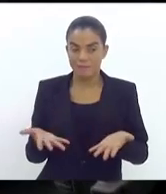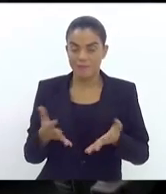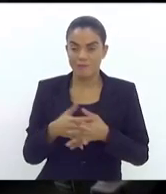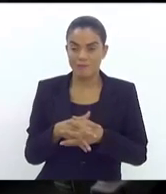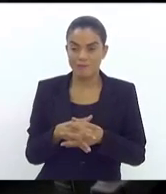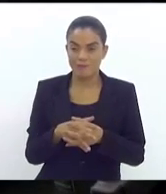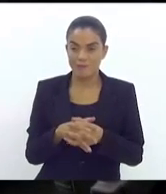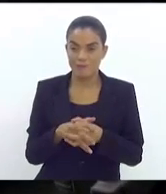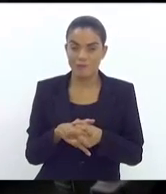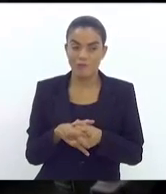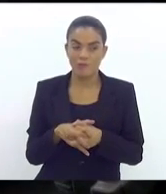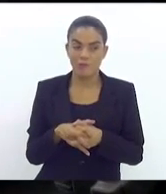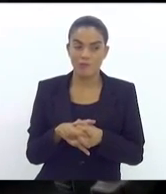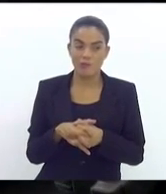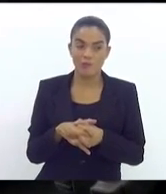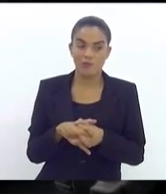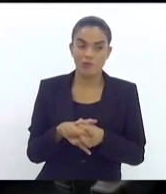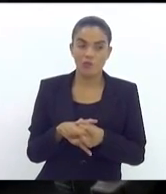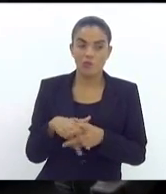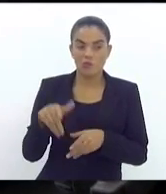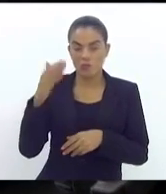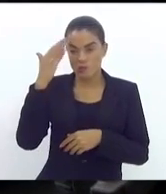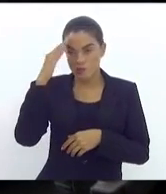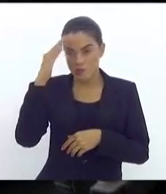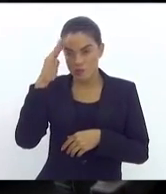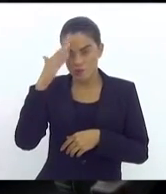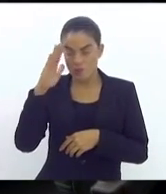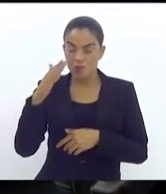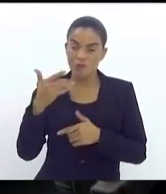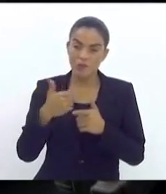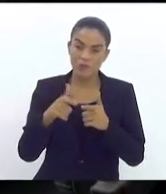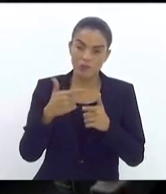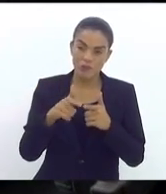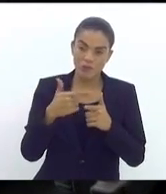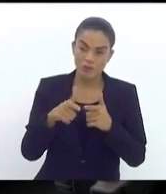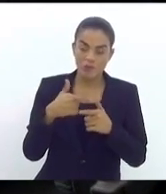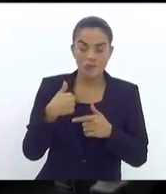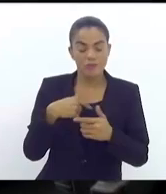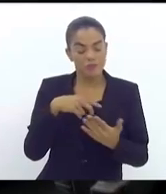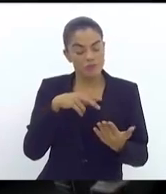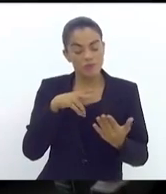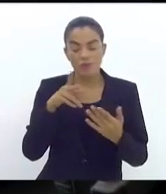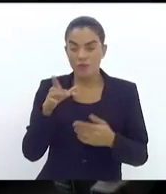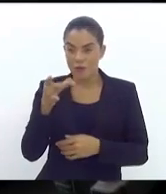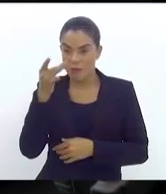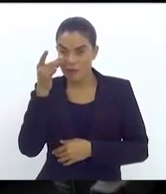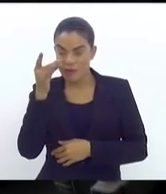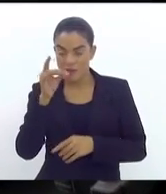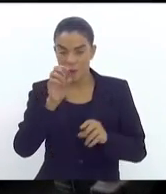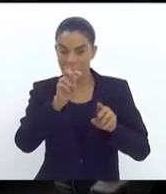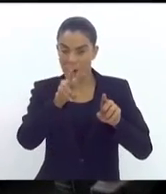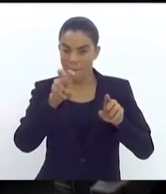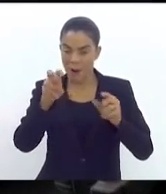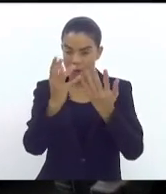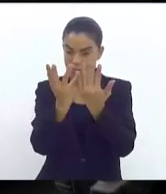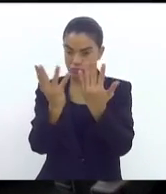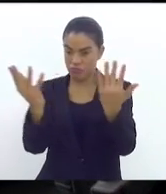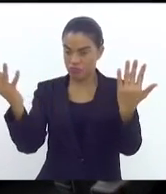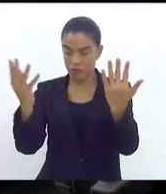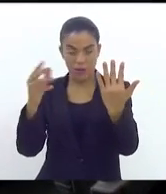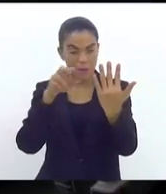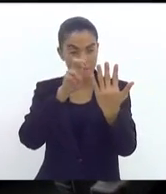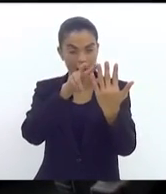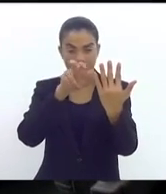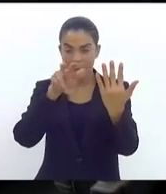situações. Eu entendo o drama do policial que precisa realizar um reconhecimento presencial e não é simples você